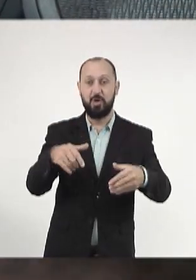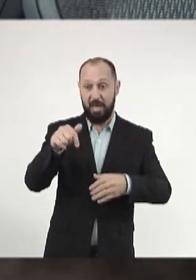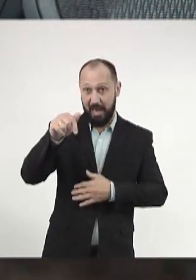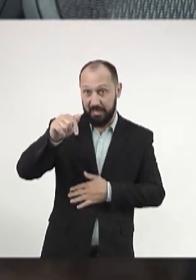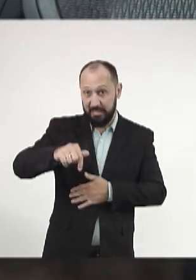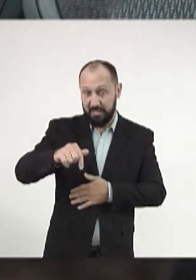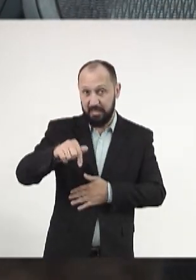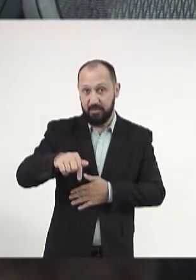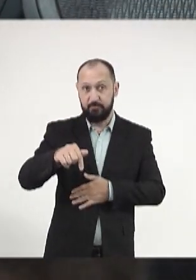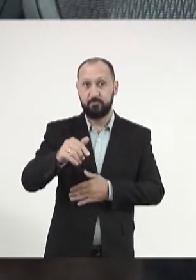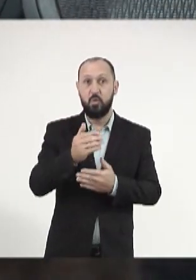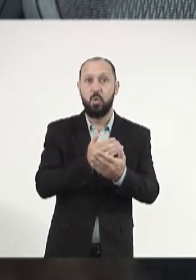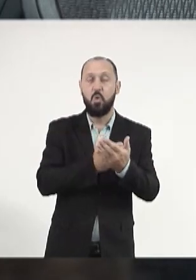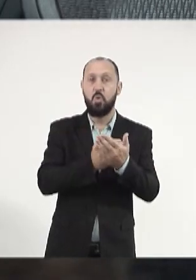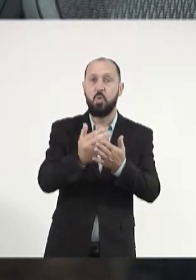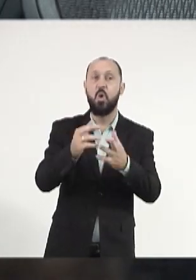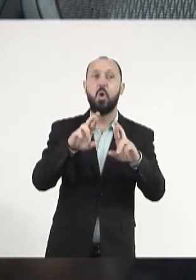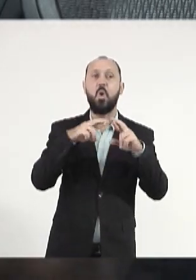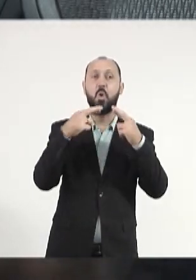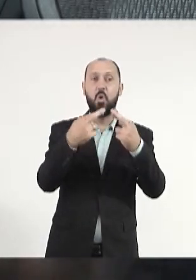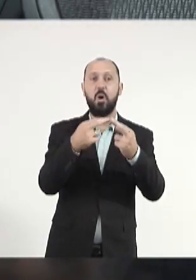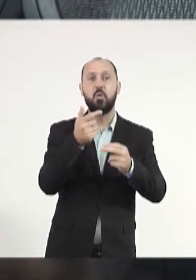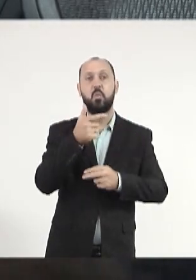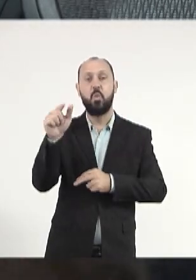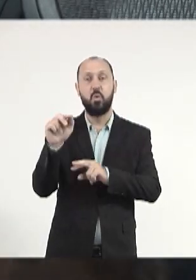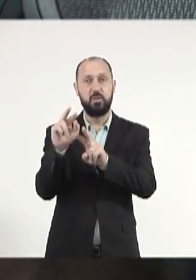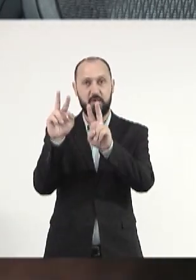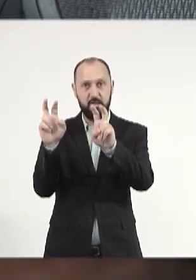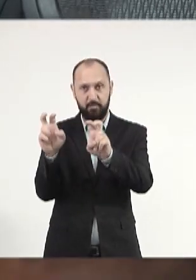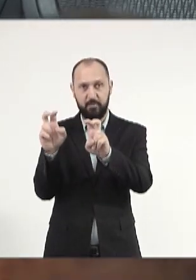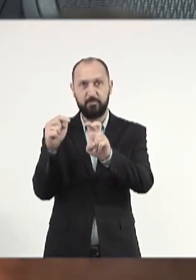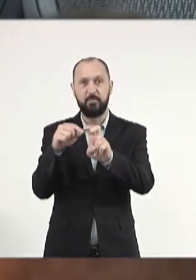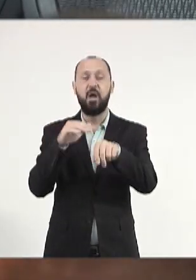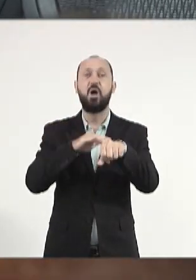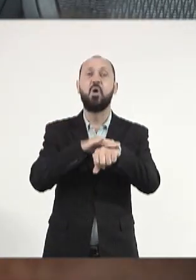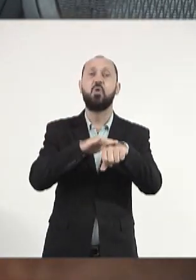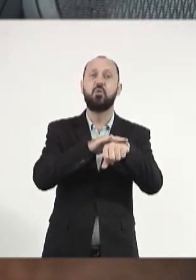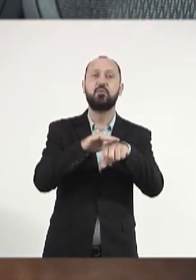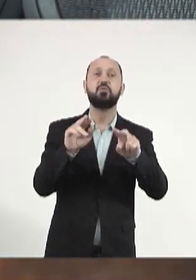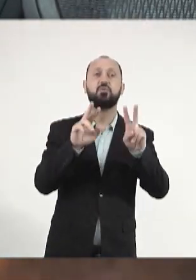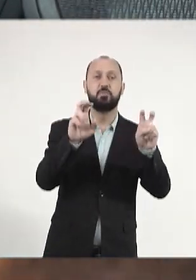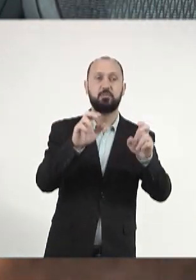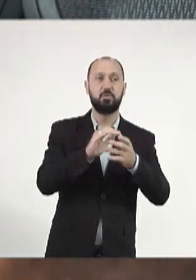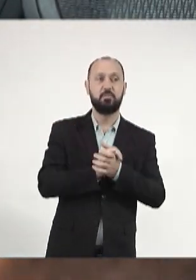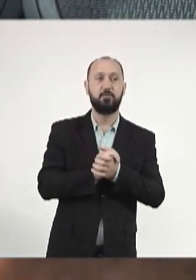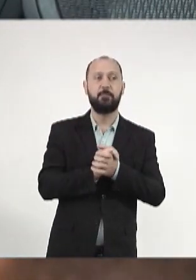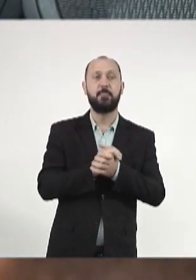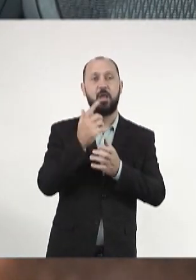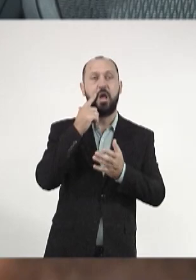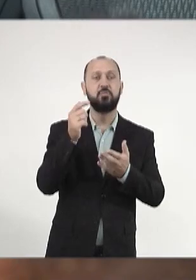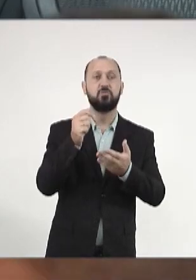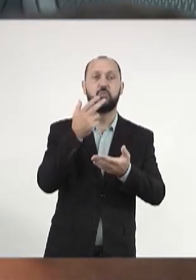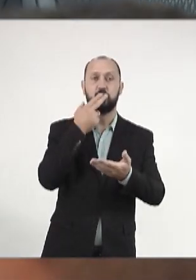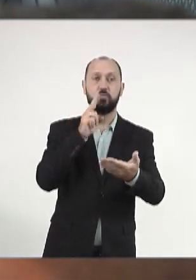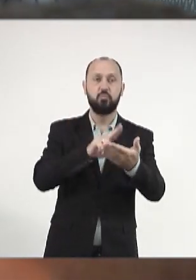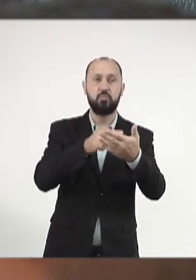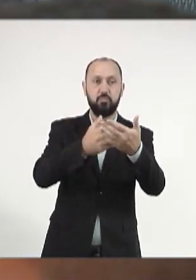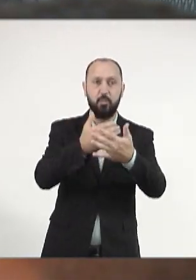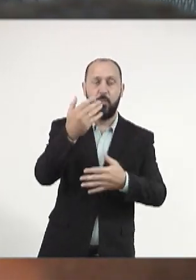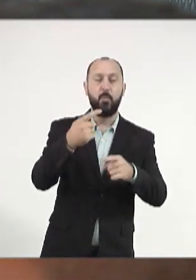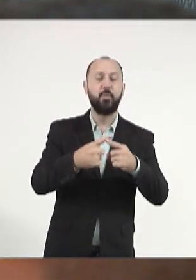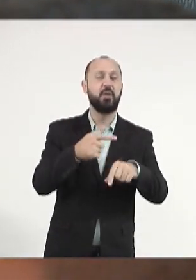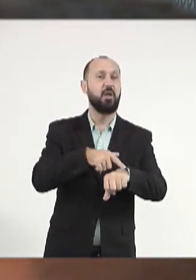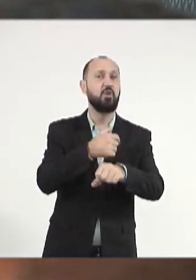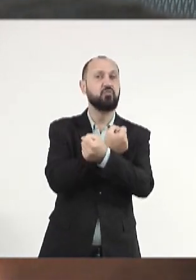nesta casa e o início da nossa reunião com a outra temática para conversar sobre isso. Boa. Talvez entregar um documento a eles, porque não